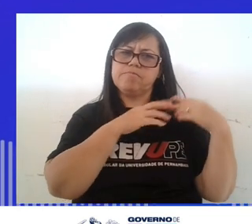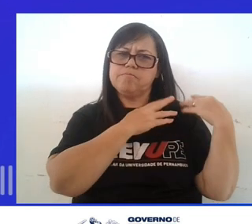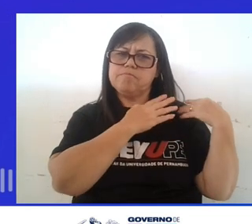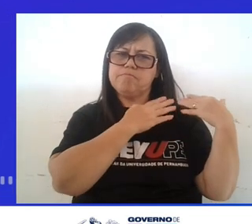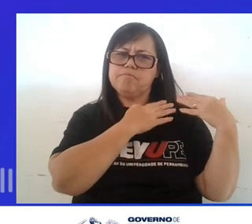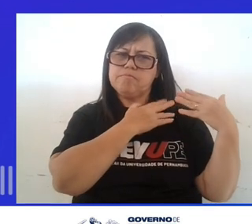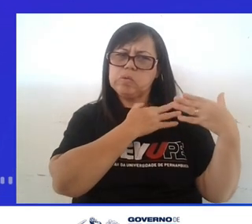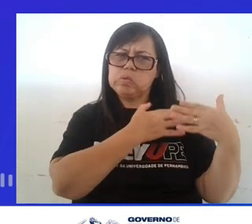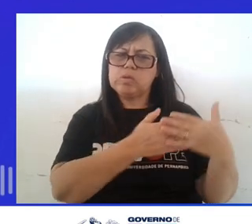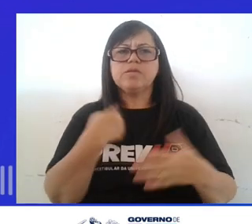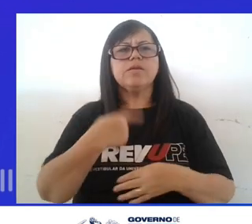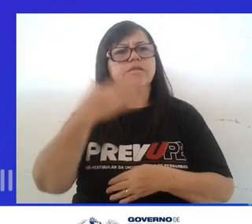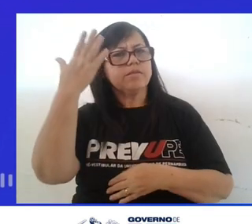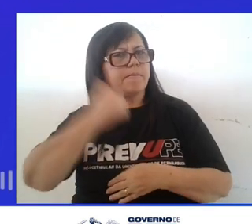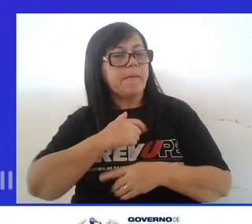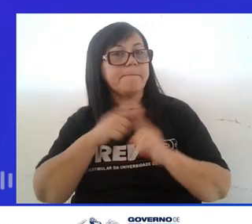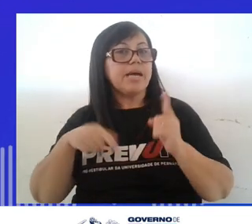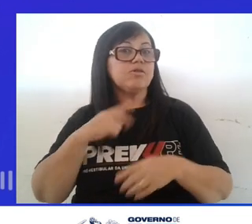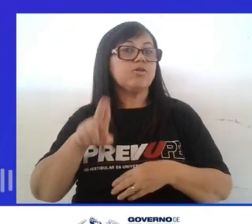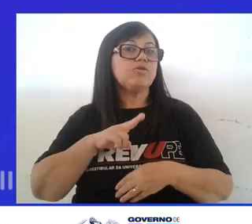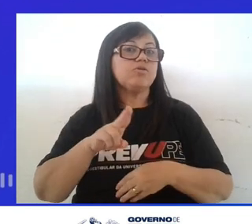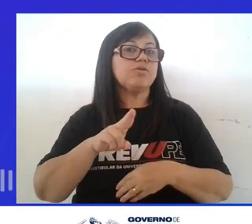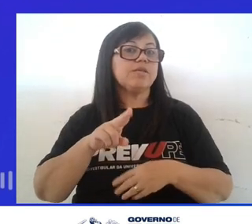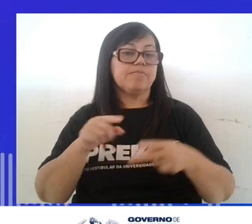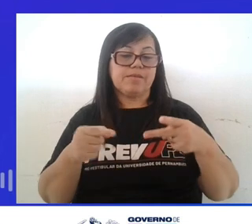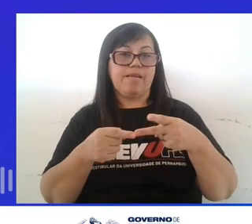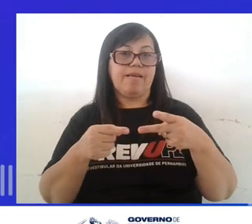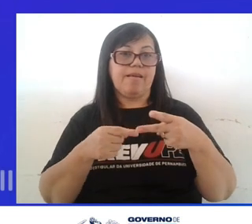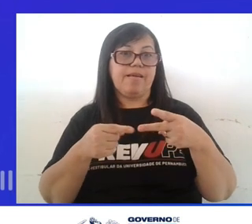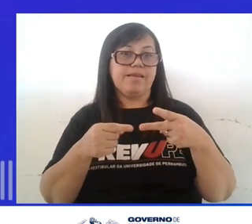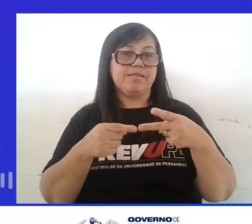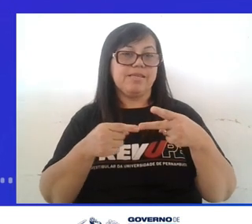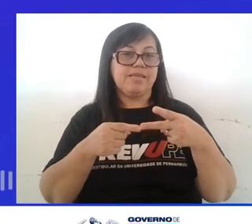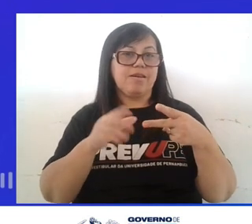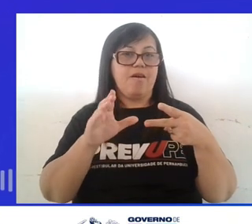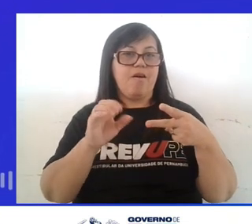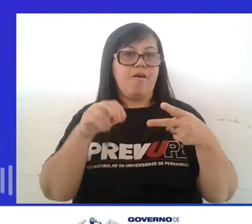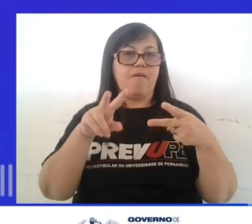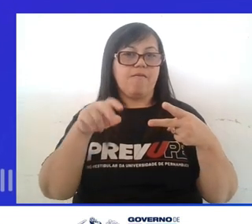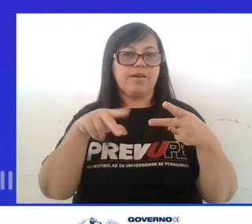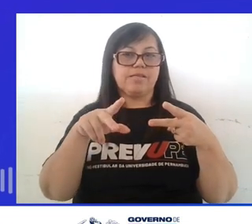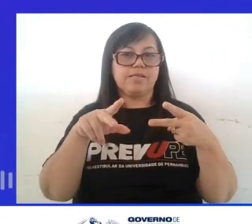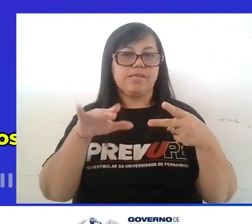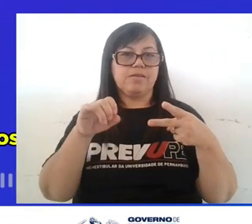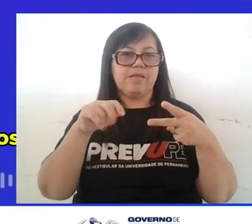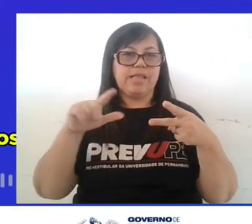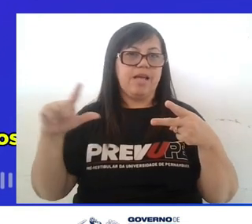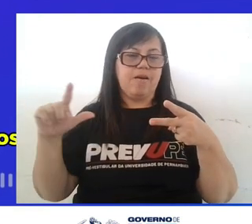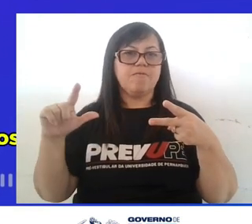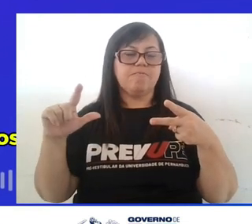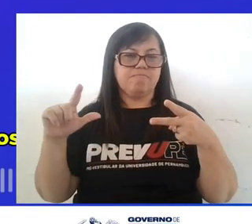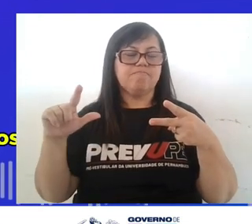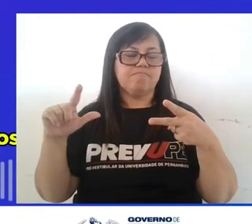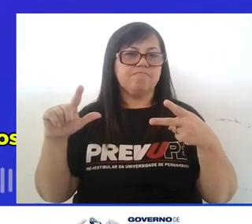a gente usa a convenção de desenhar o sentido da corrente elétrica como